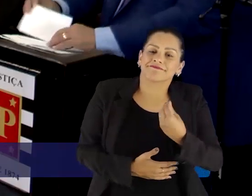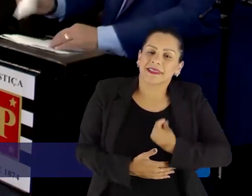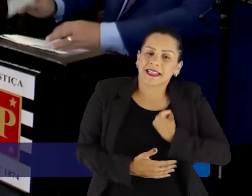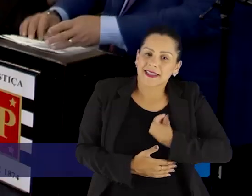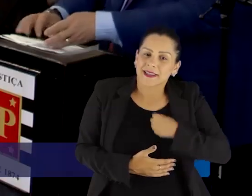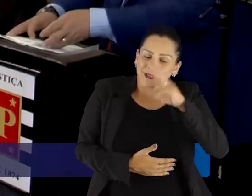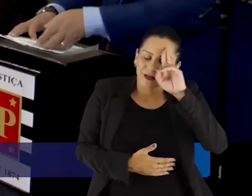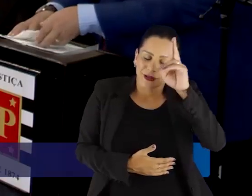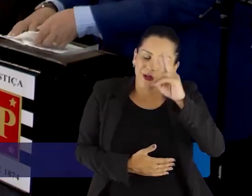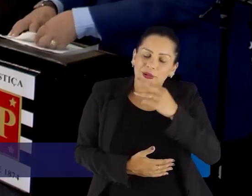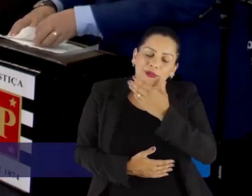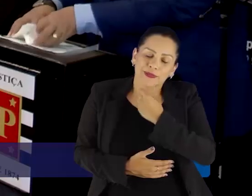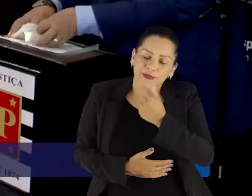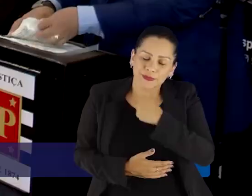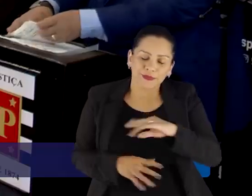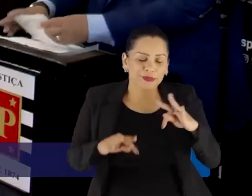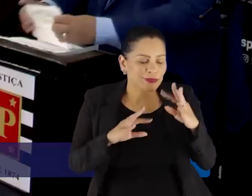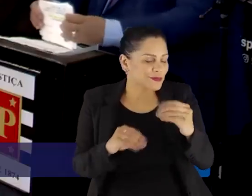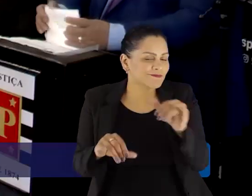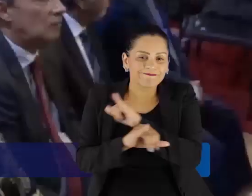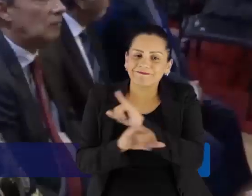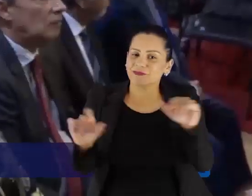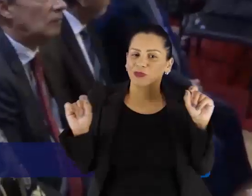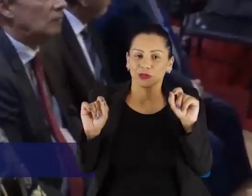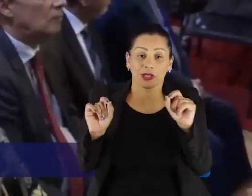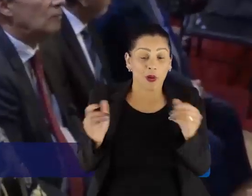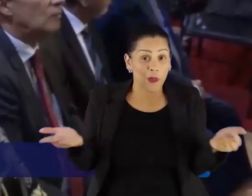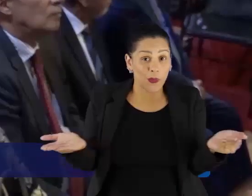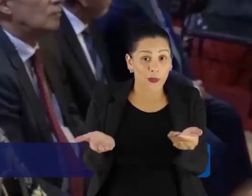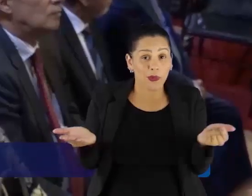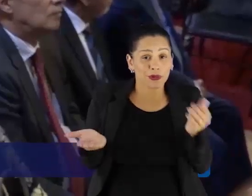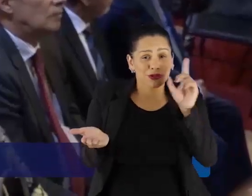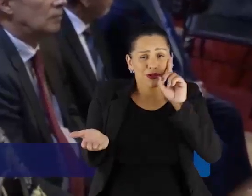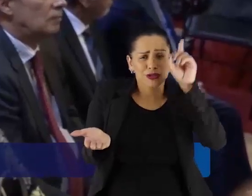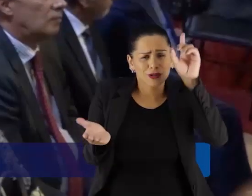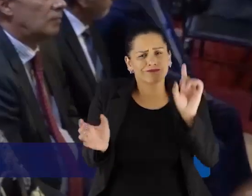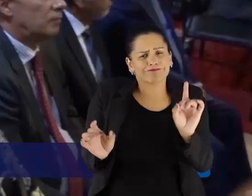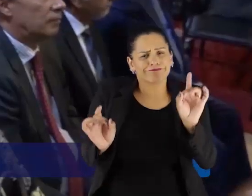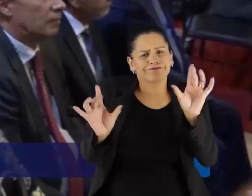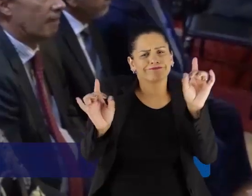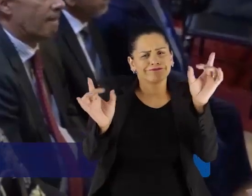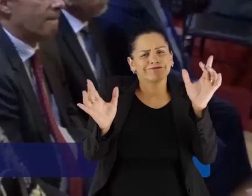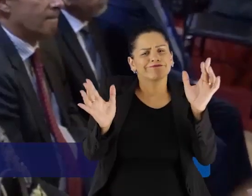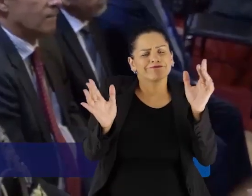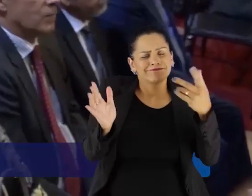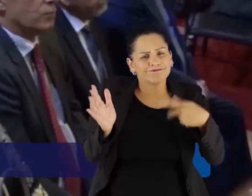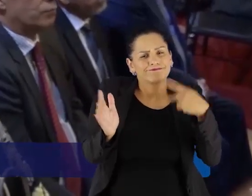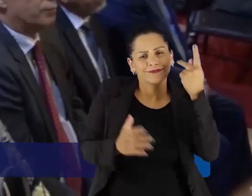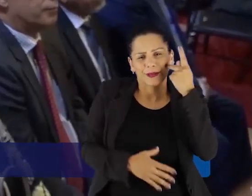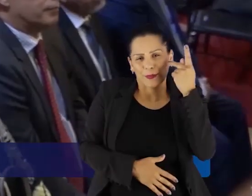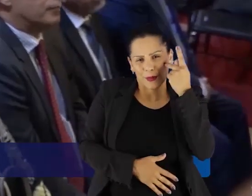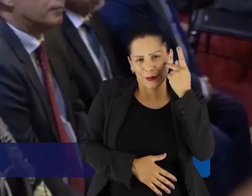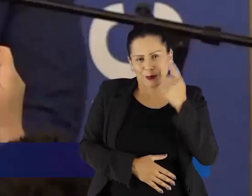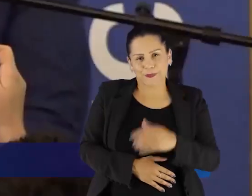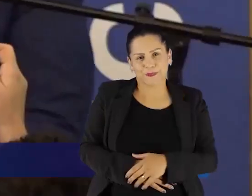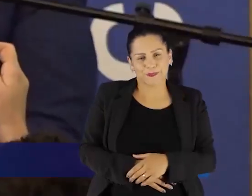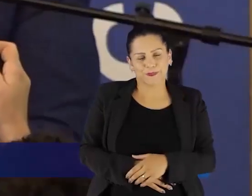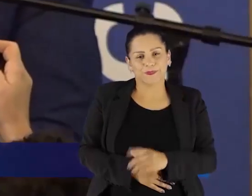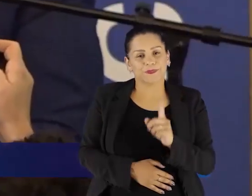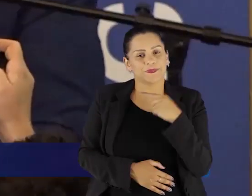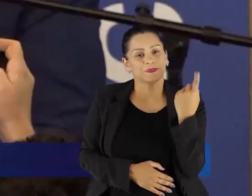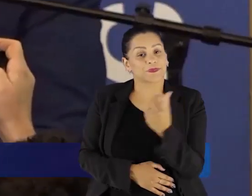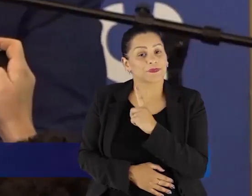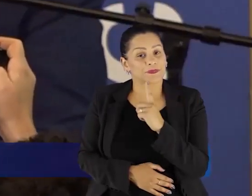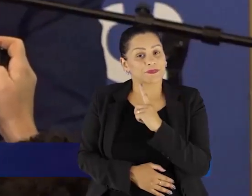a z que hoje é um dia muito iluminado no Estado de São Paulo quando